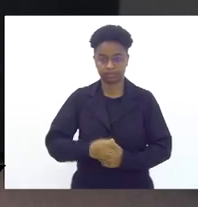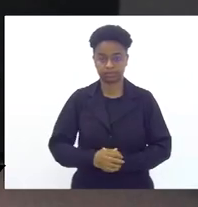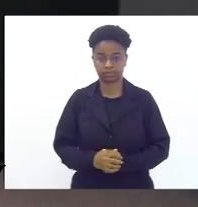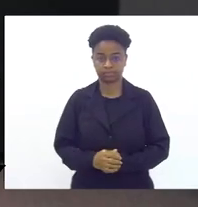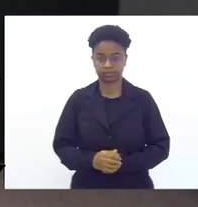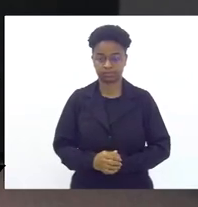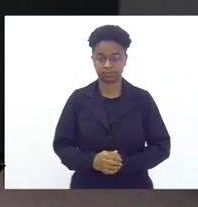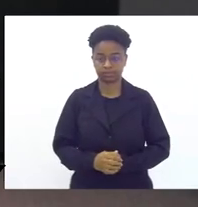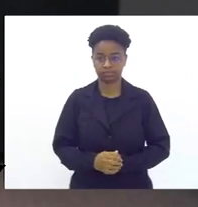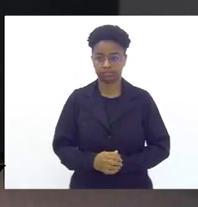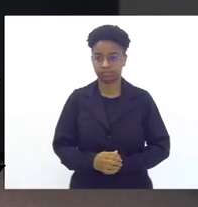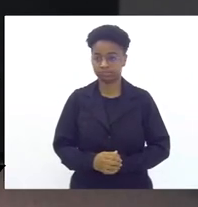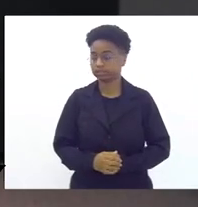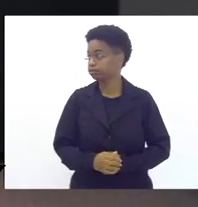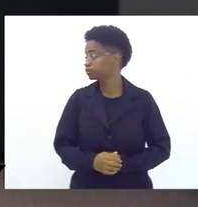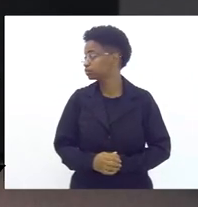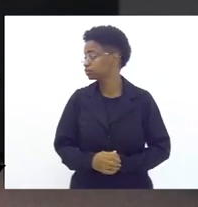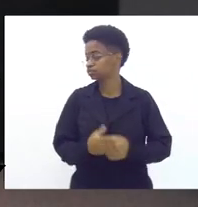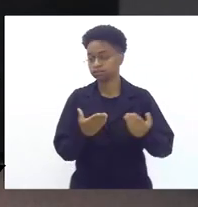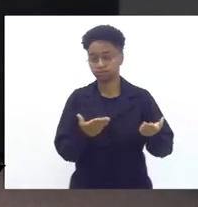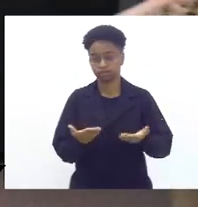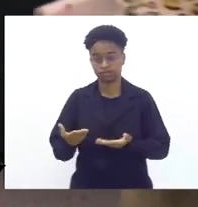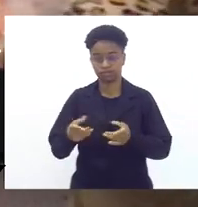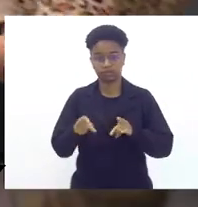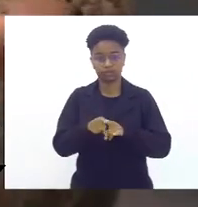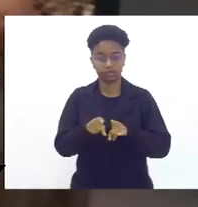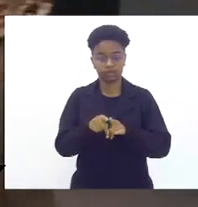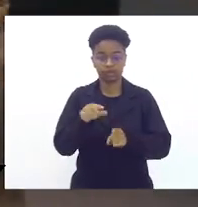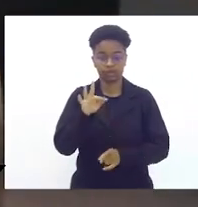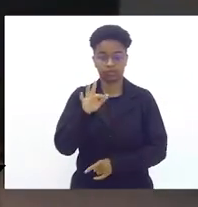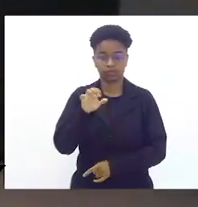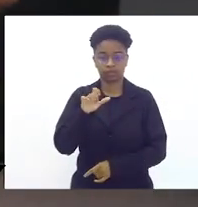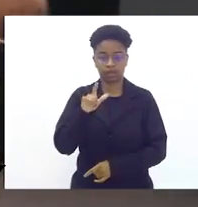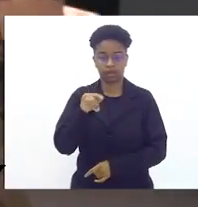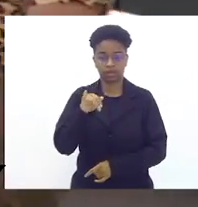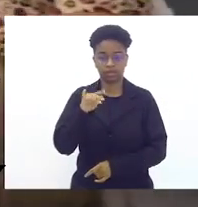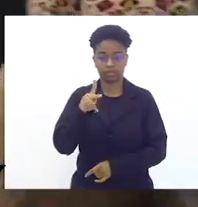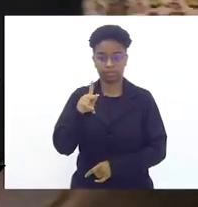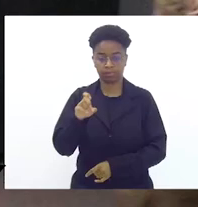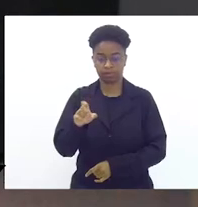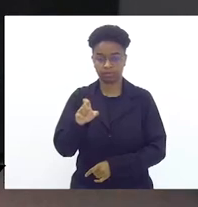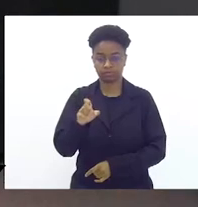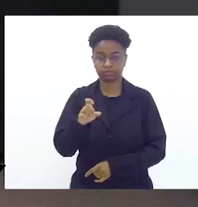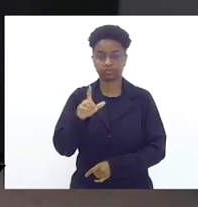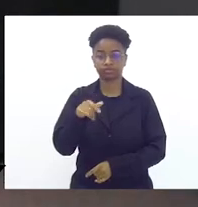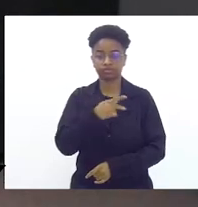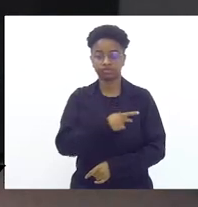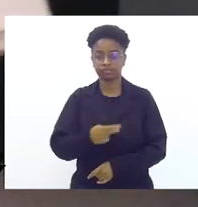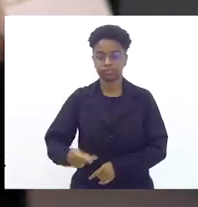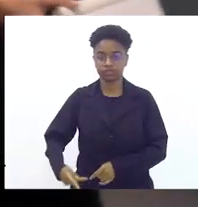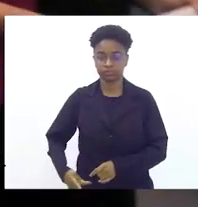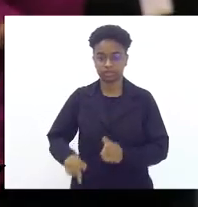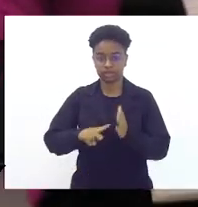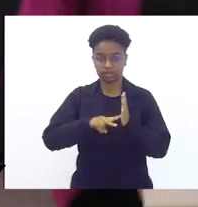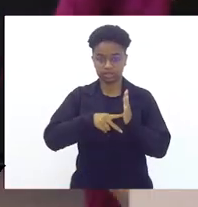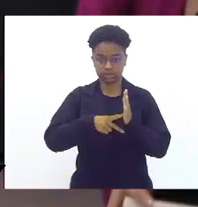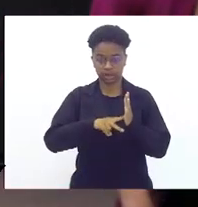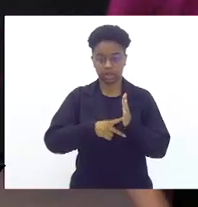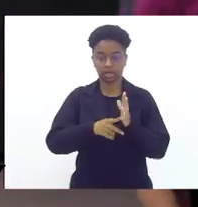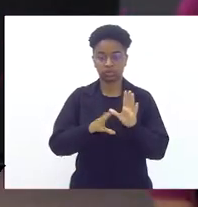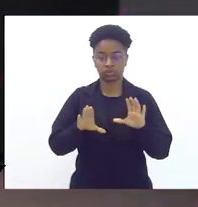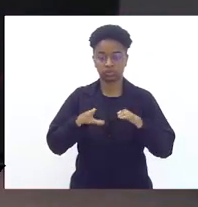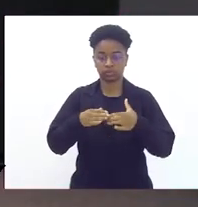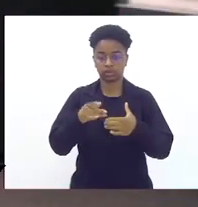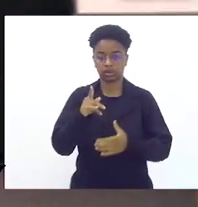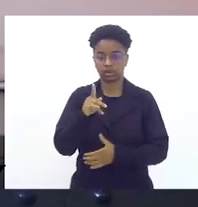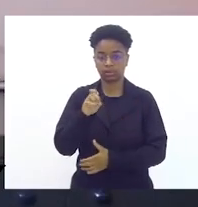chamo o Felipe Guimarães Teixeira que é presidente do sindicato dos peritos criminais do Estado do